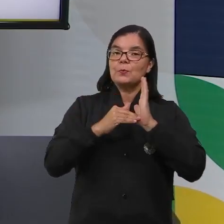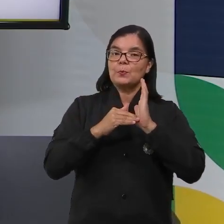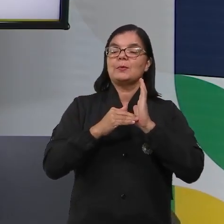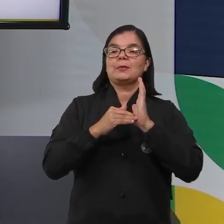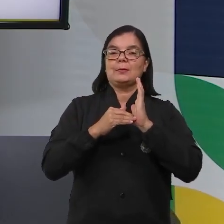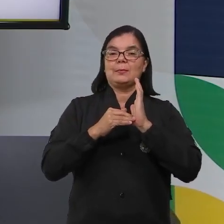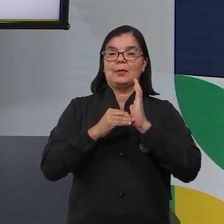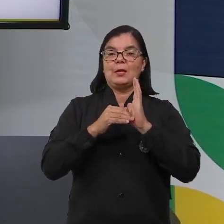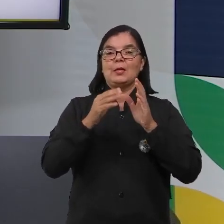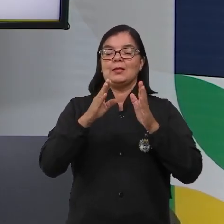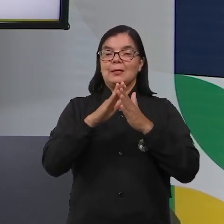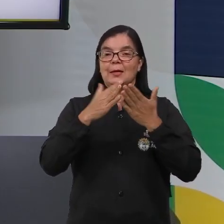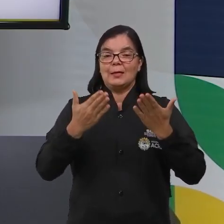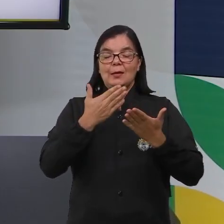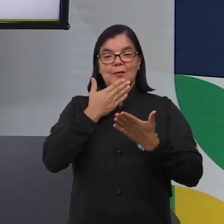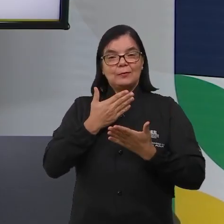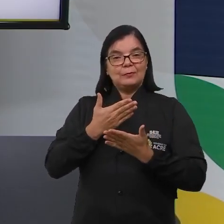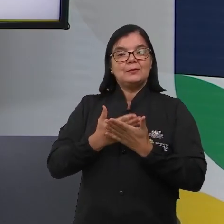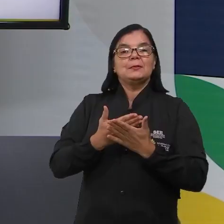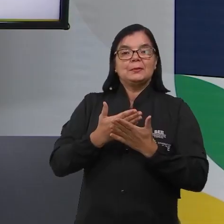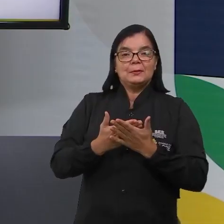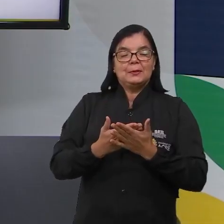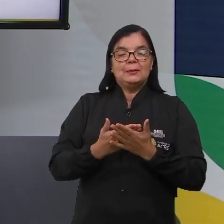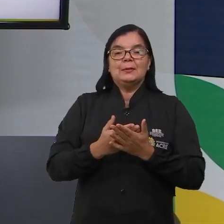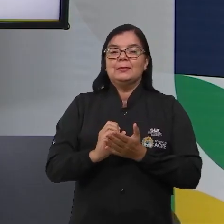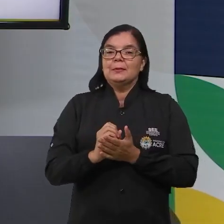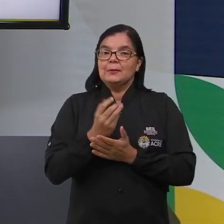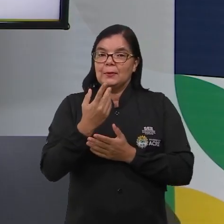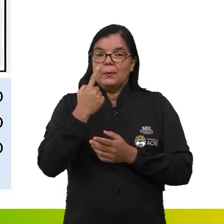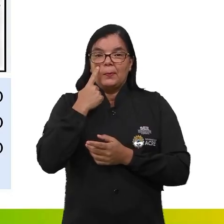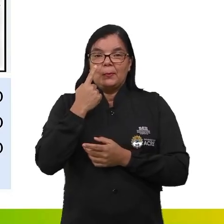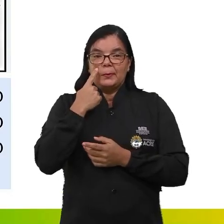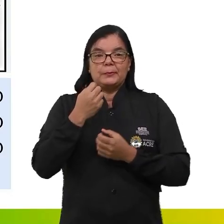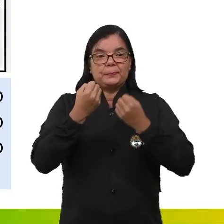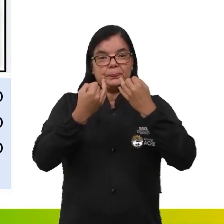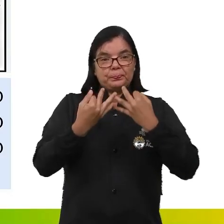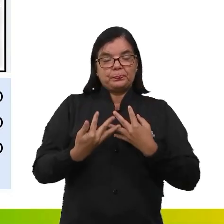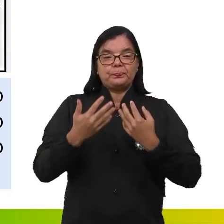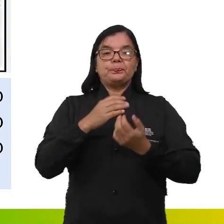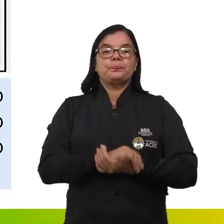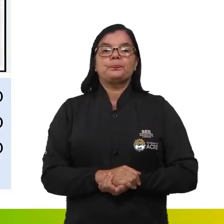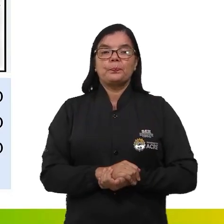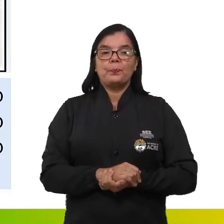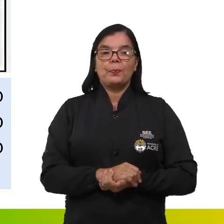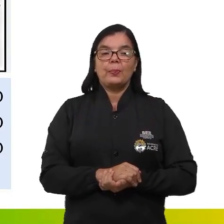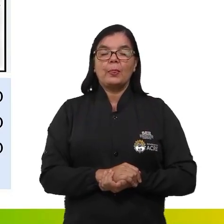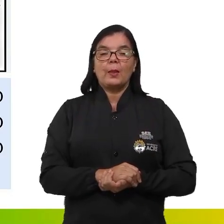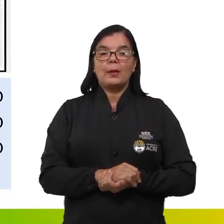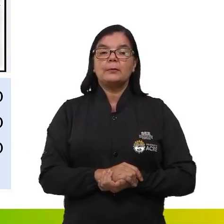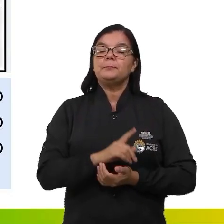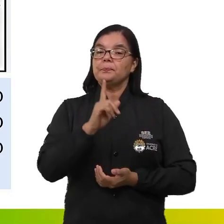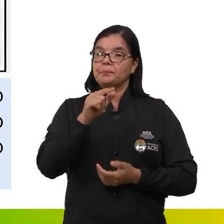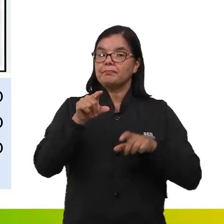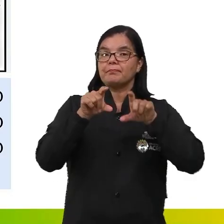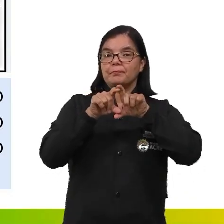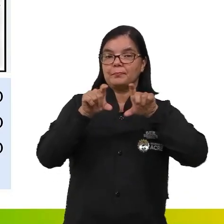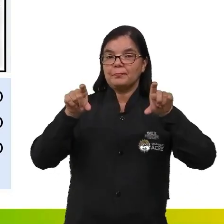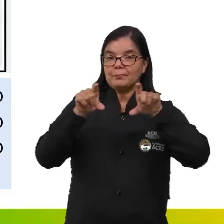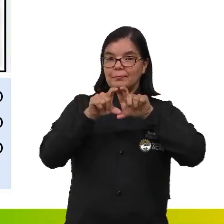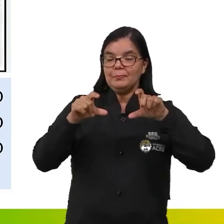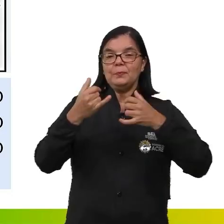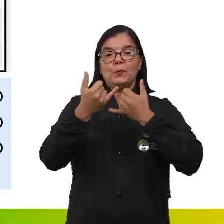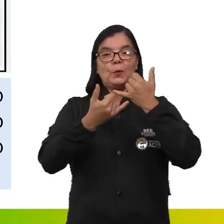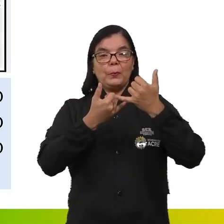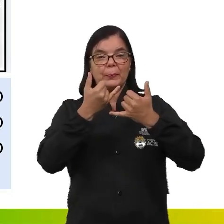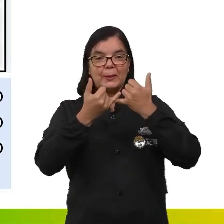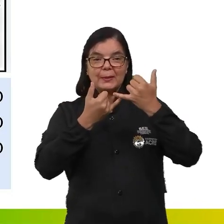questão da quebra da expectativa do inusitado. Olha só a explicação que eu tenho. Então, é uma tirinha que brinca